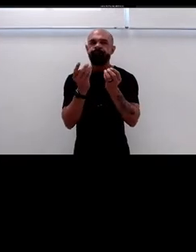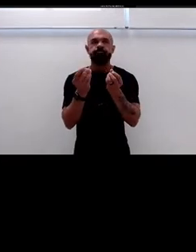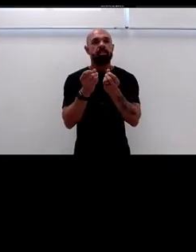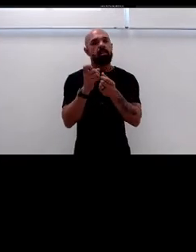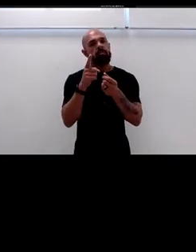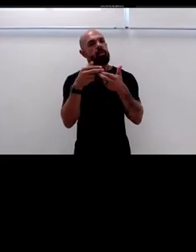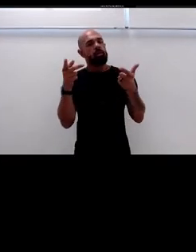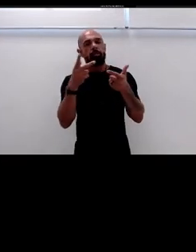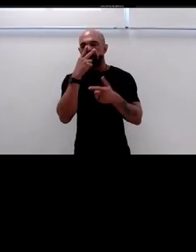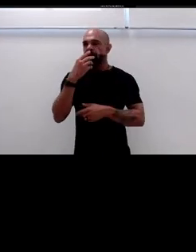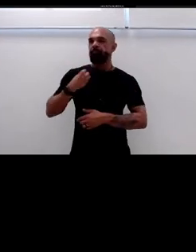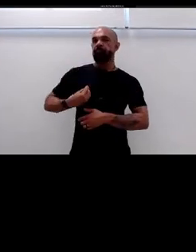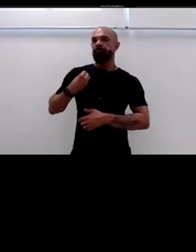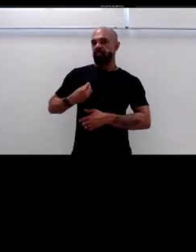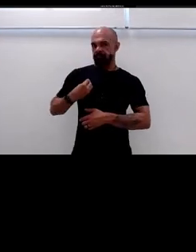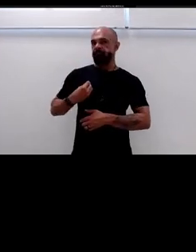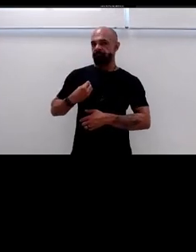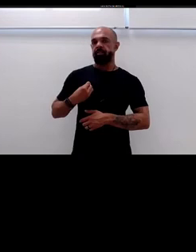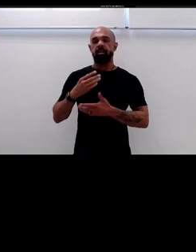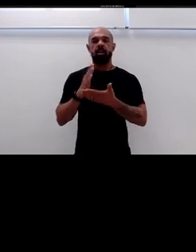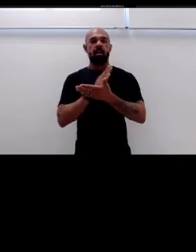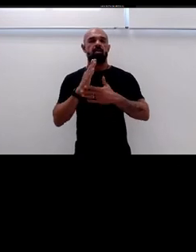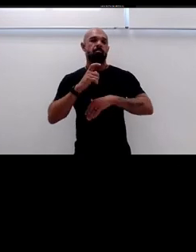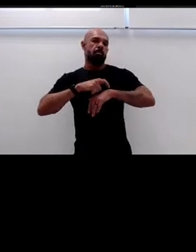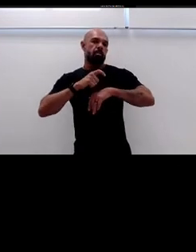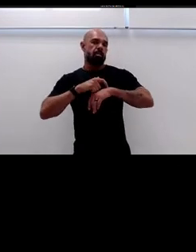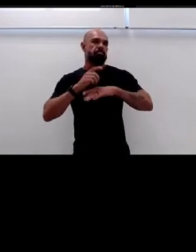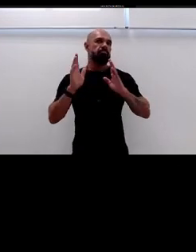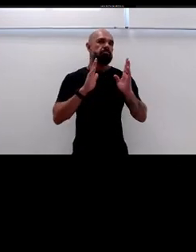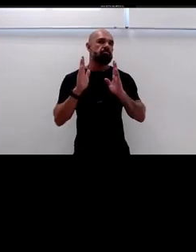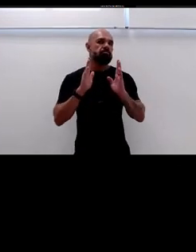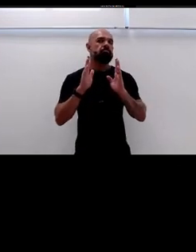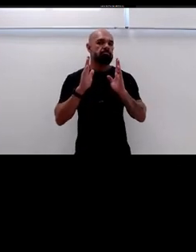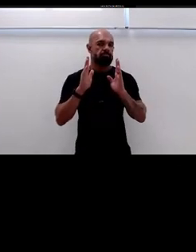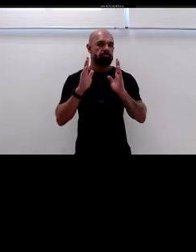viva em determinado momento.